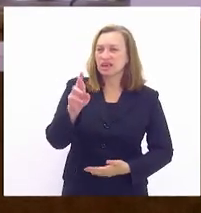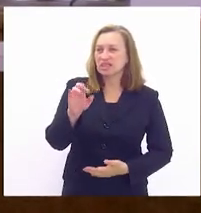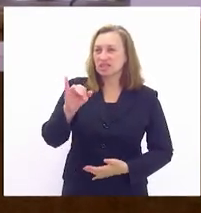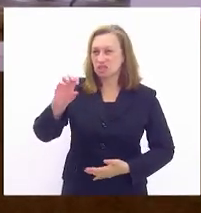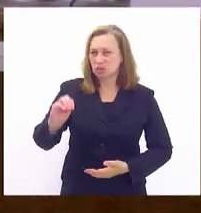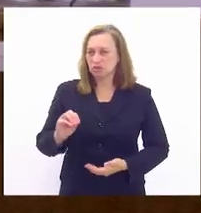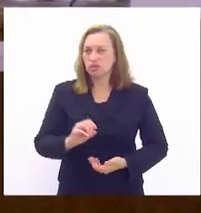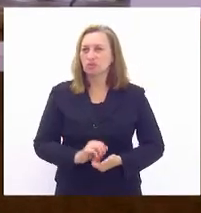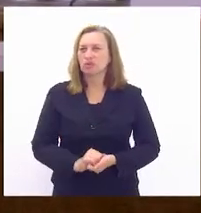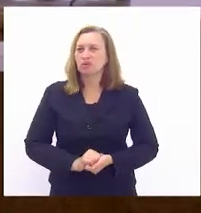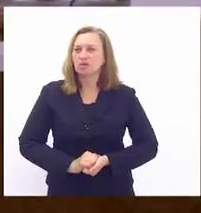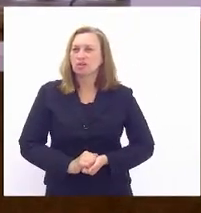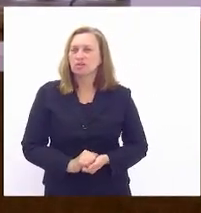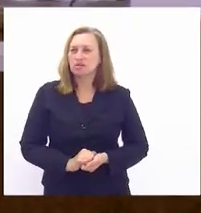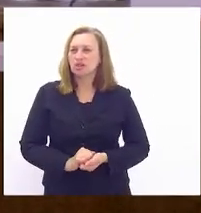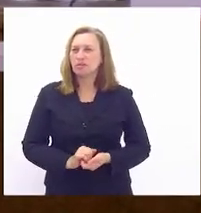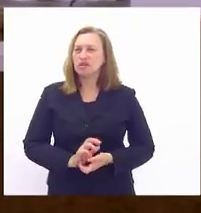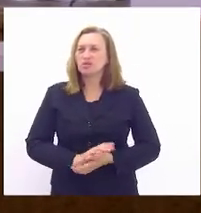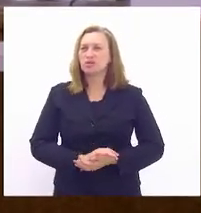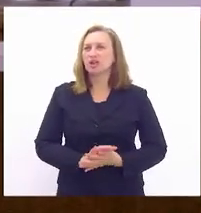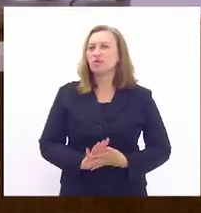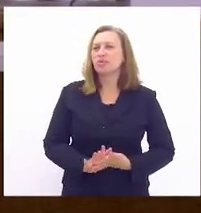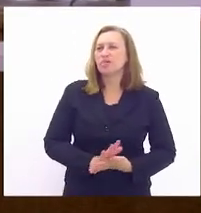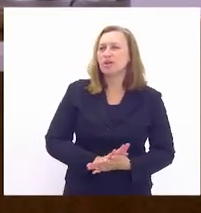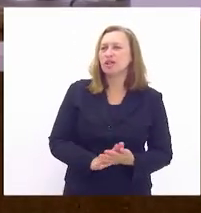poder fazer uso da palavra.